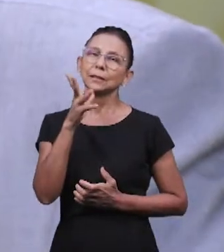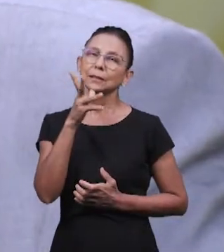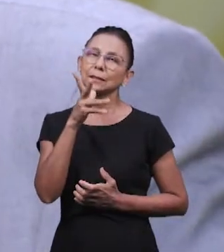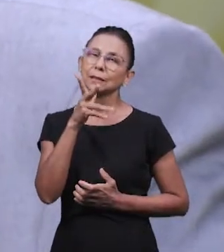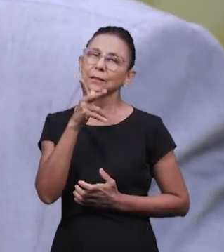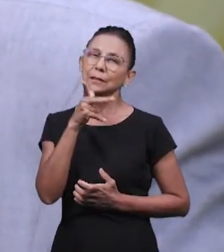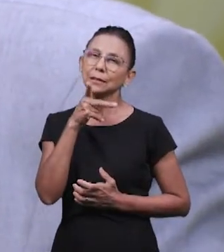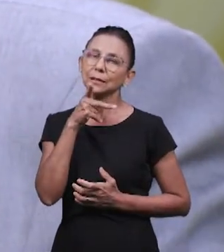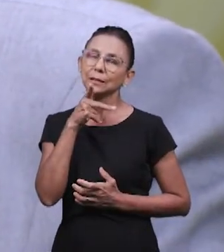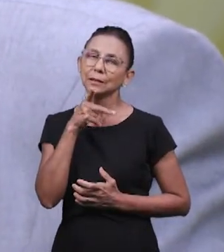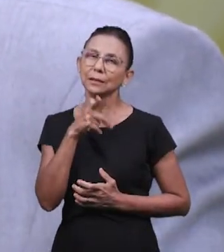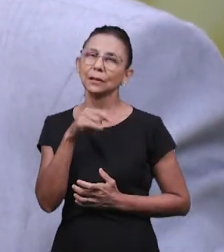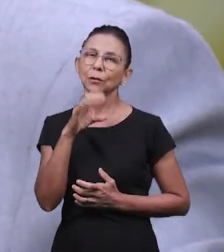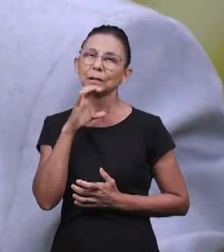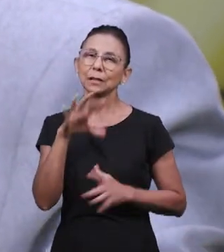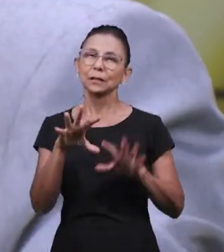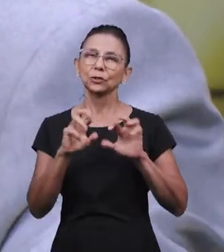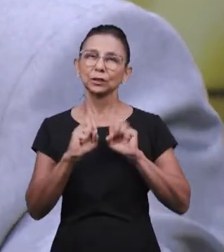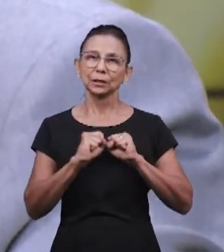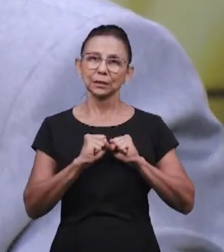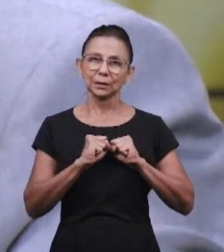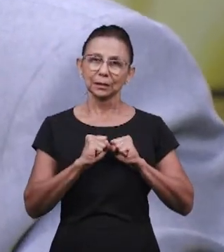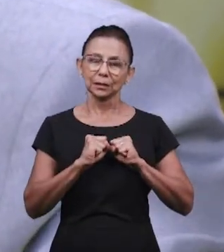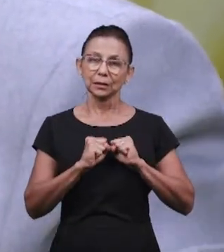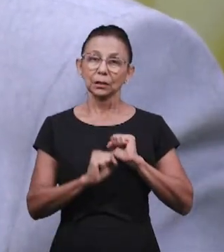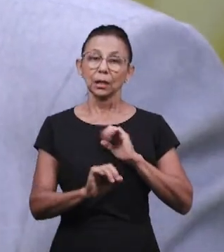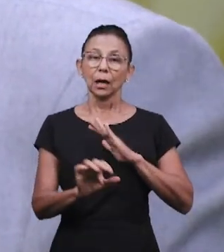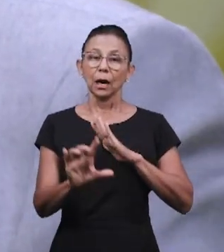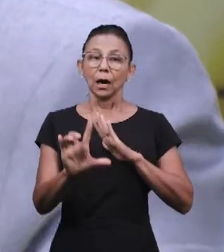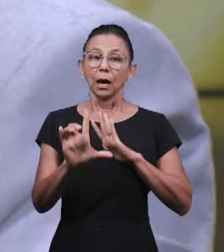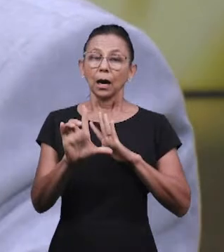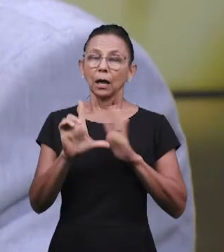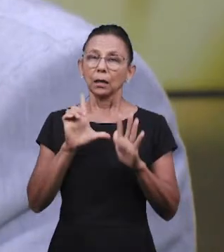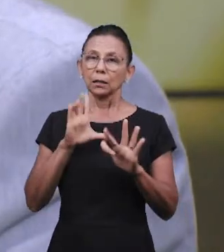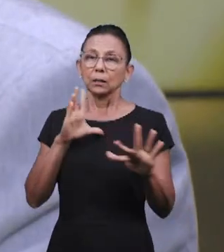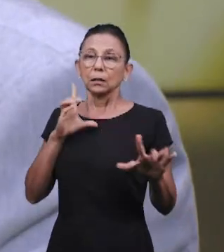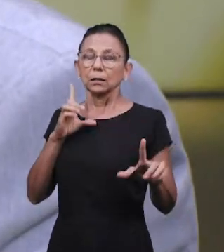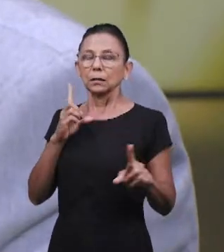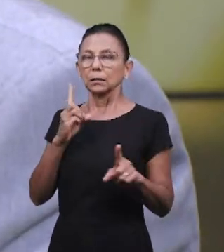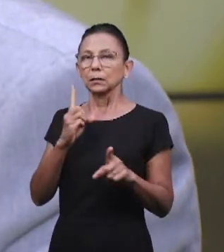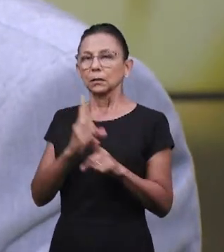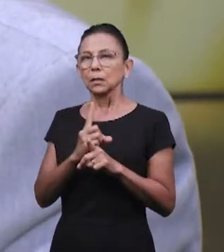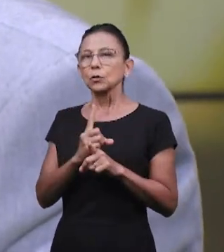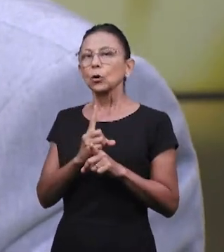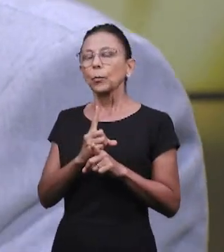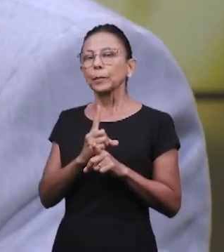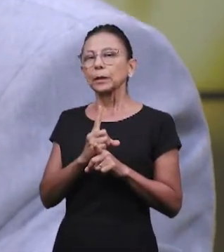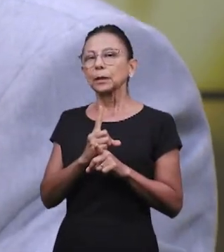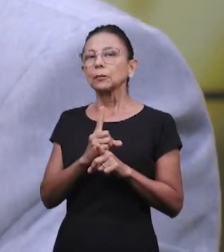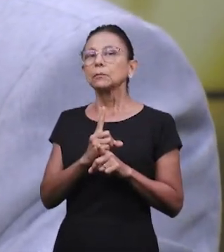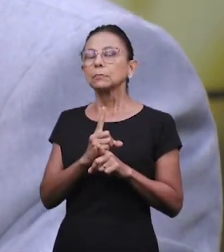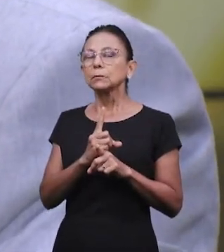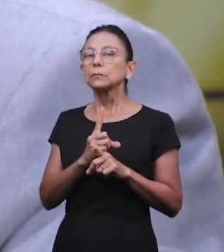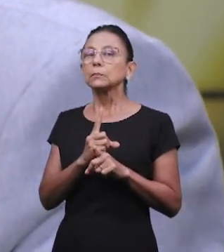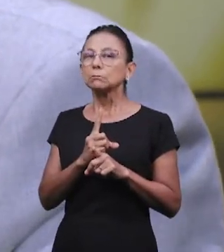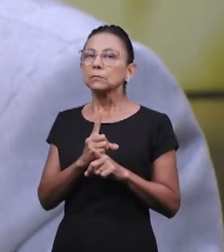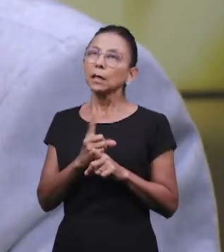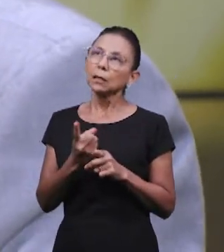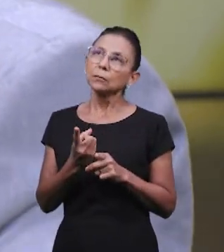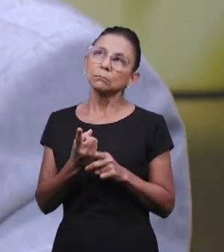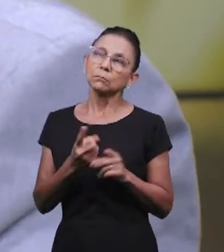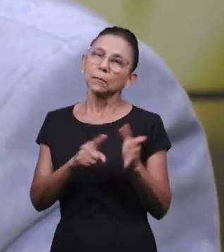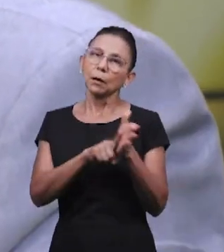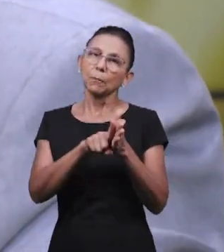romper isso, quanto antes, a partir de alguns sinais, se levar a uma busca de um diagnóstico que pode ser